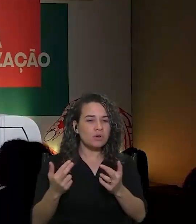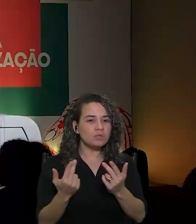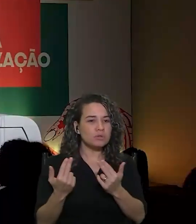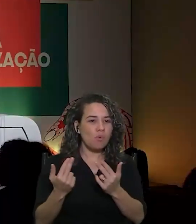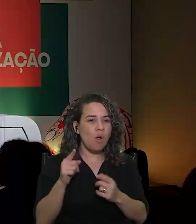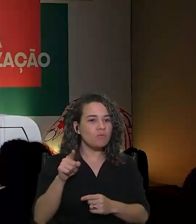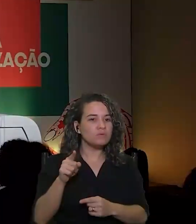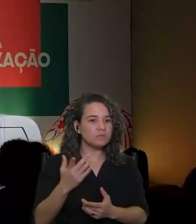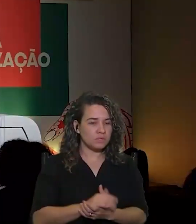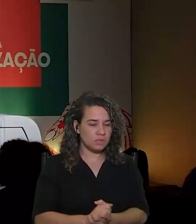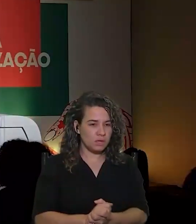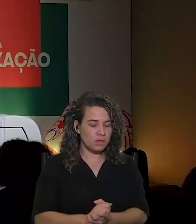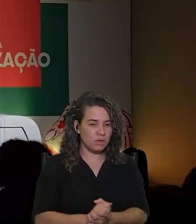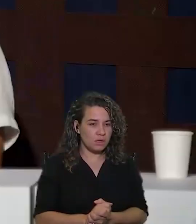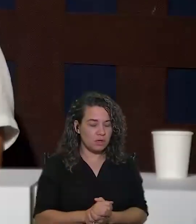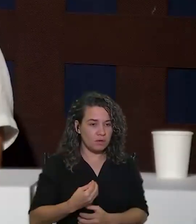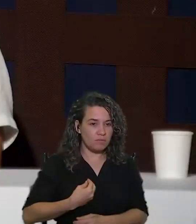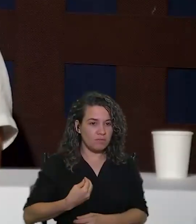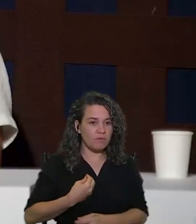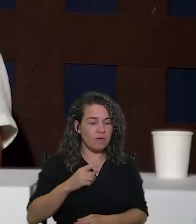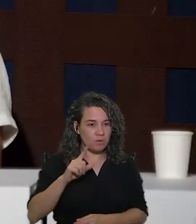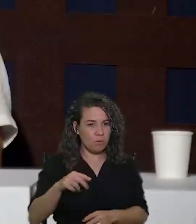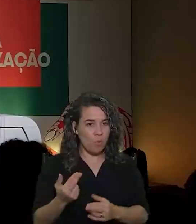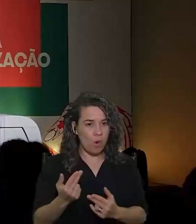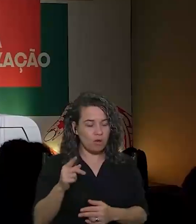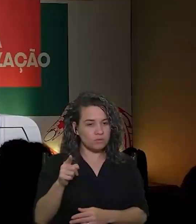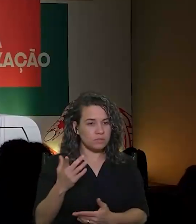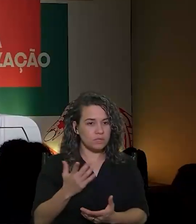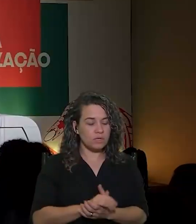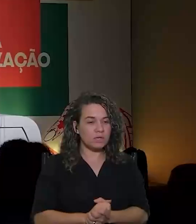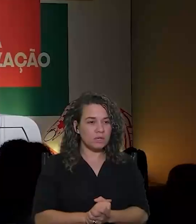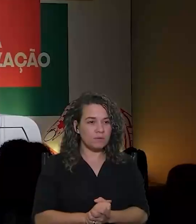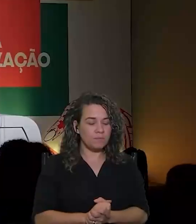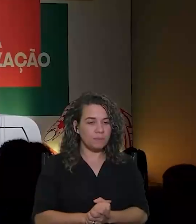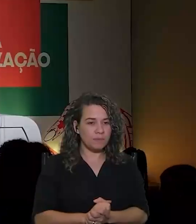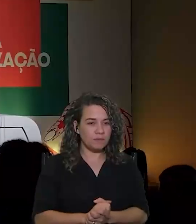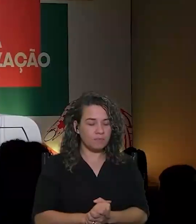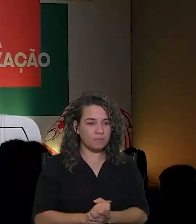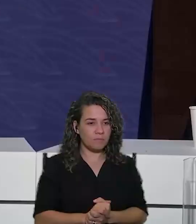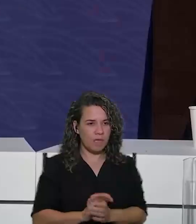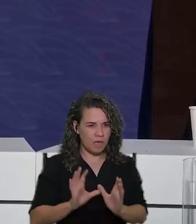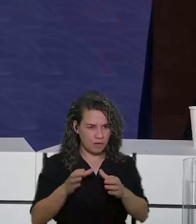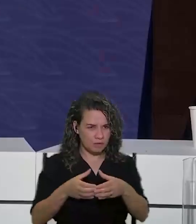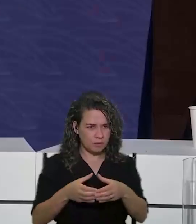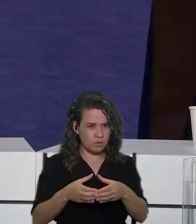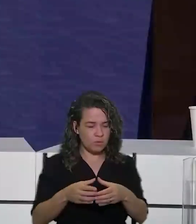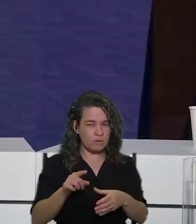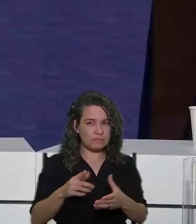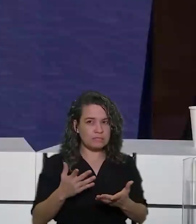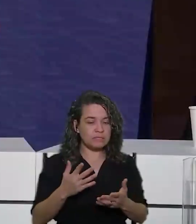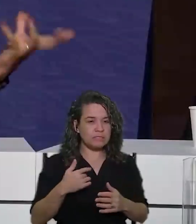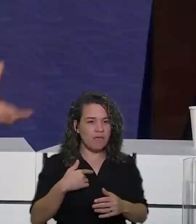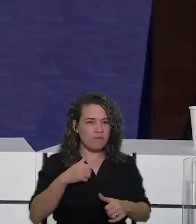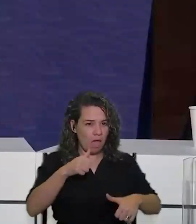relação às cotas, como eles se colocam hoje? Você percebe que existiu, por parte deles, uma autocrítica que tanto